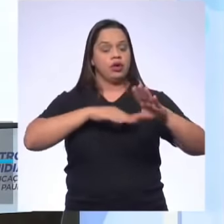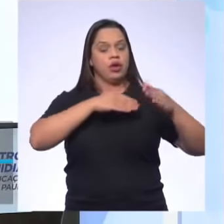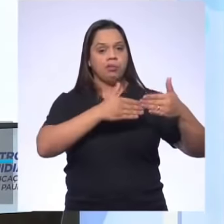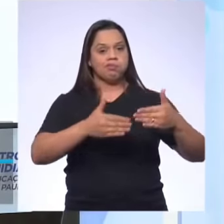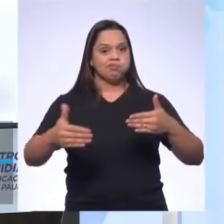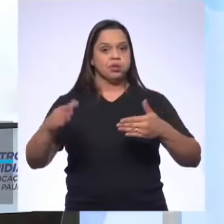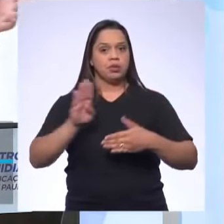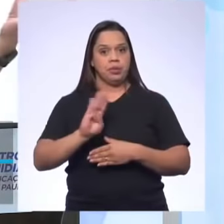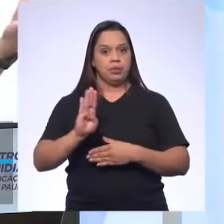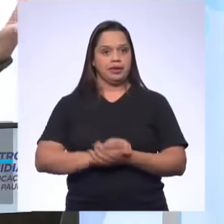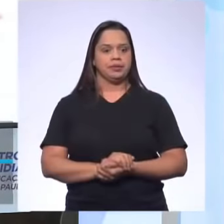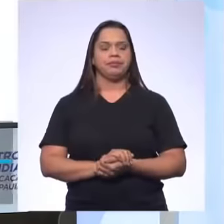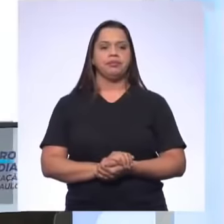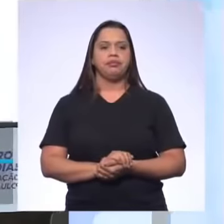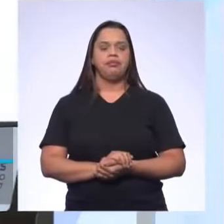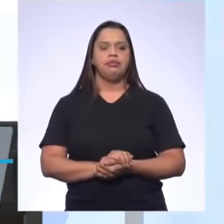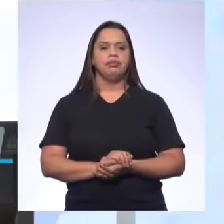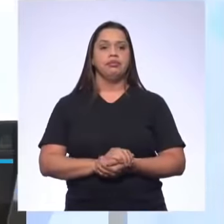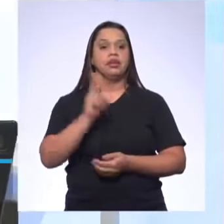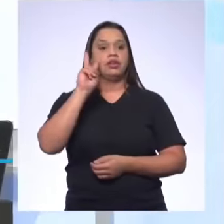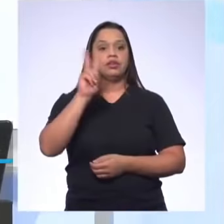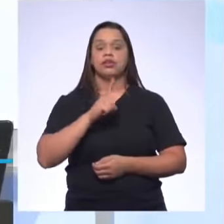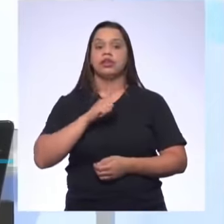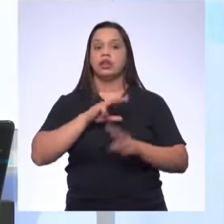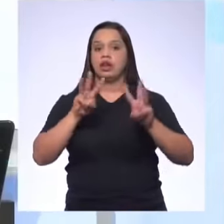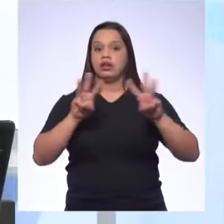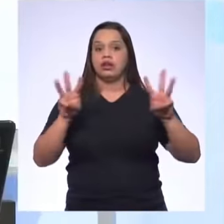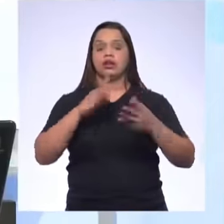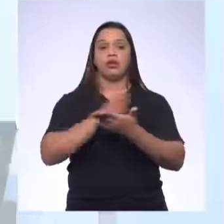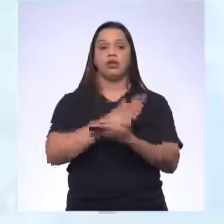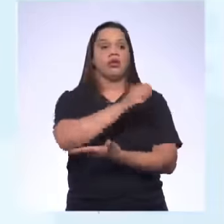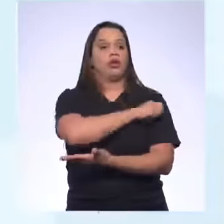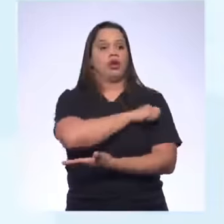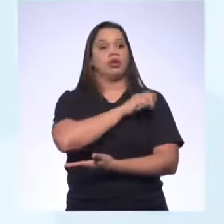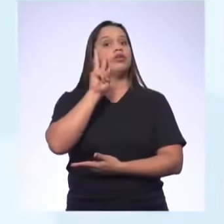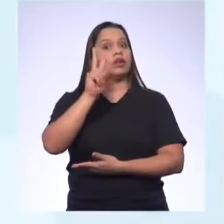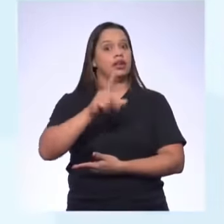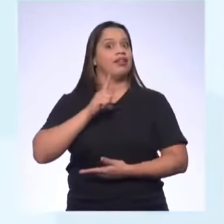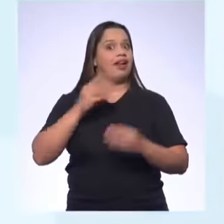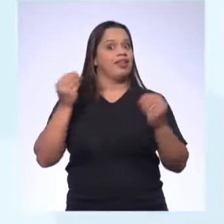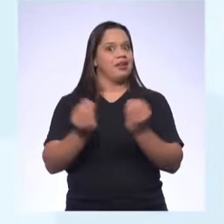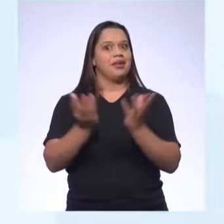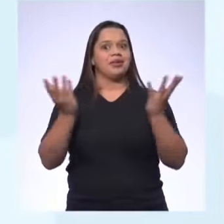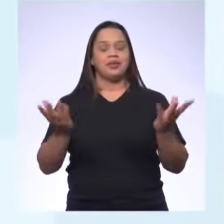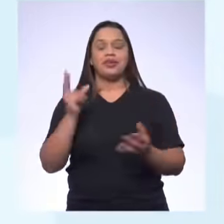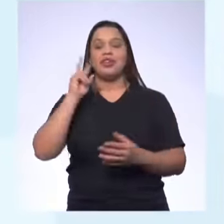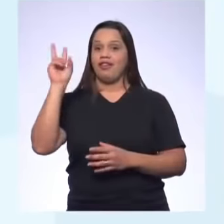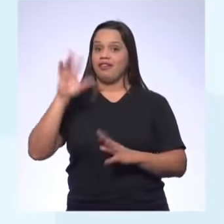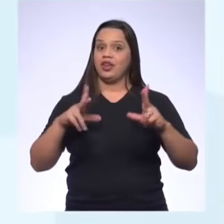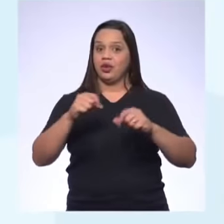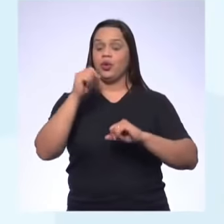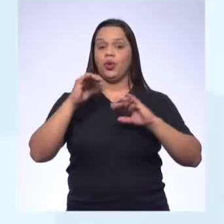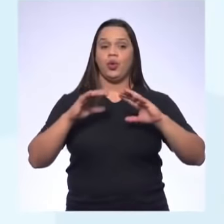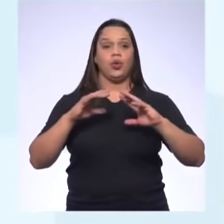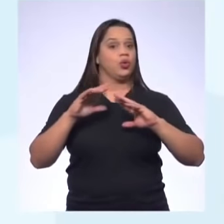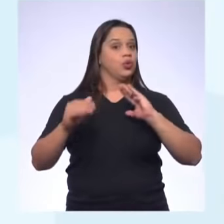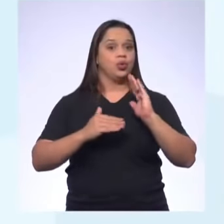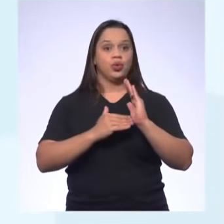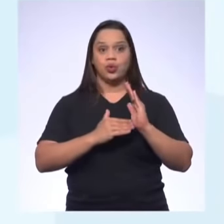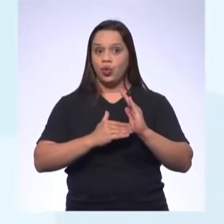ok? Vocês vão ter o link do caderno do aluno, né? Como eu disse que vai ter uma surpresinha, pega logo todos os volumes,